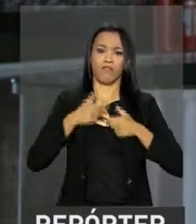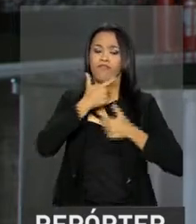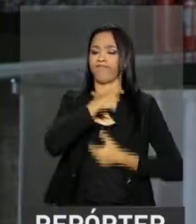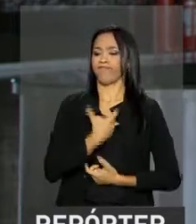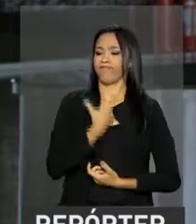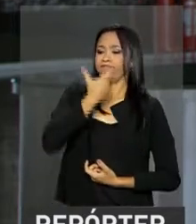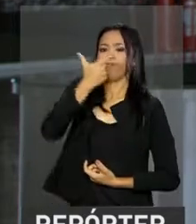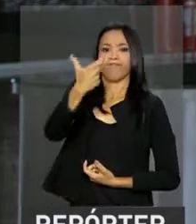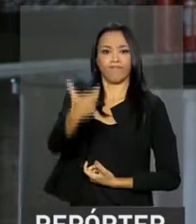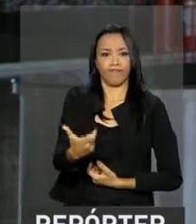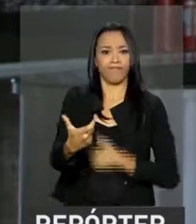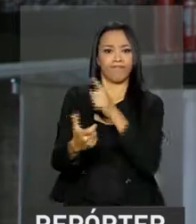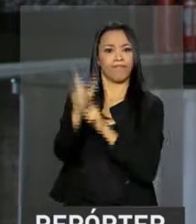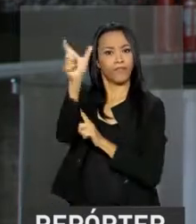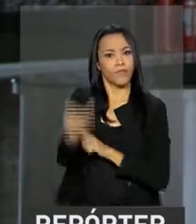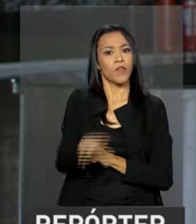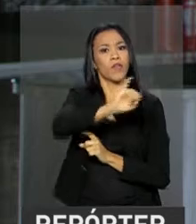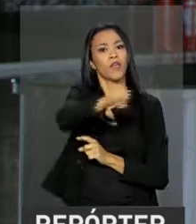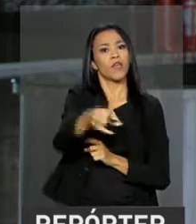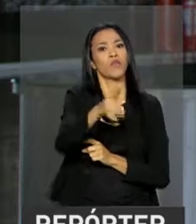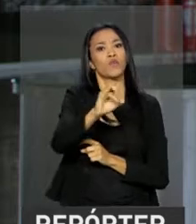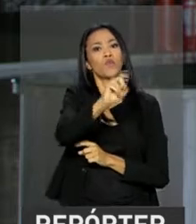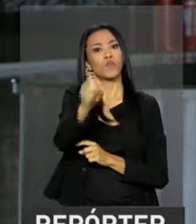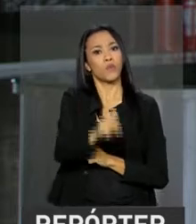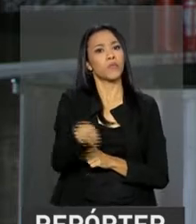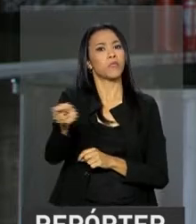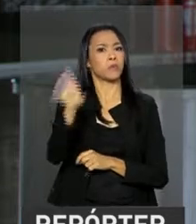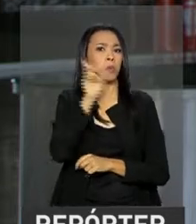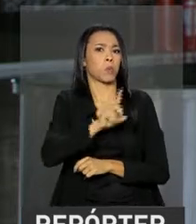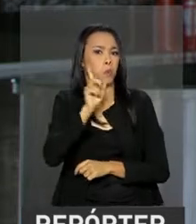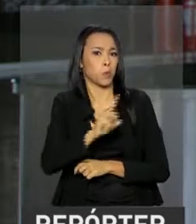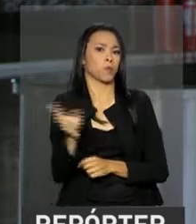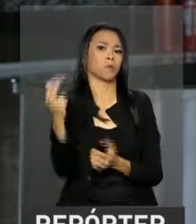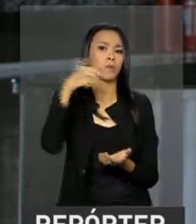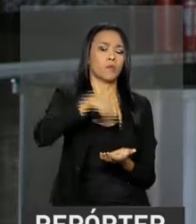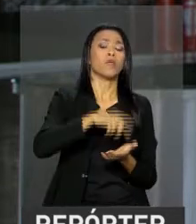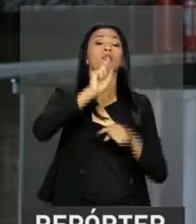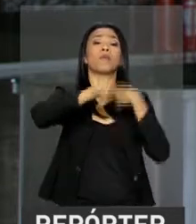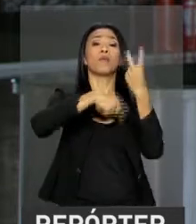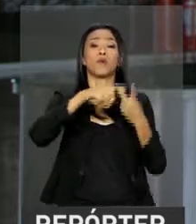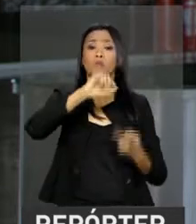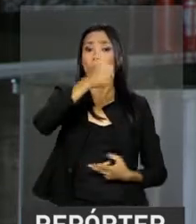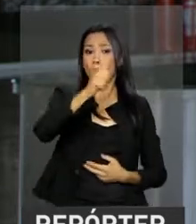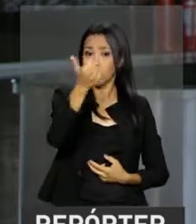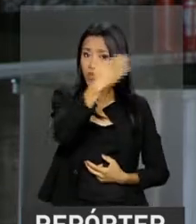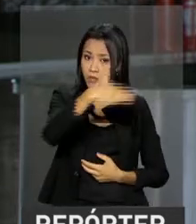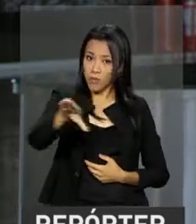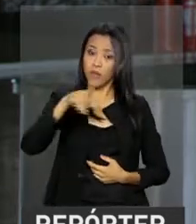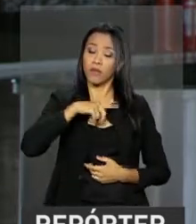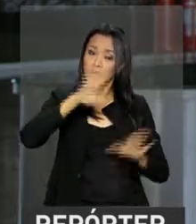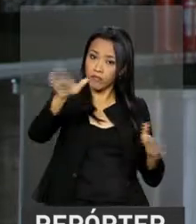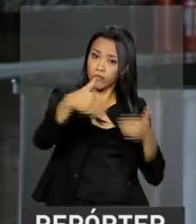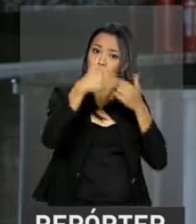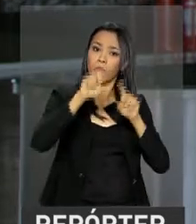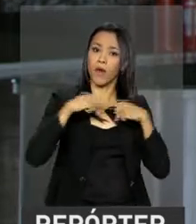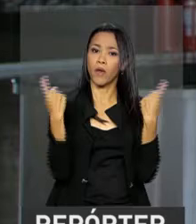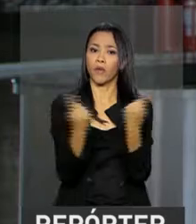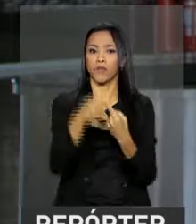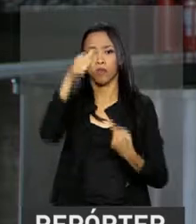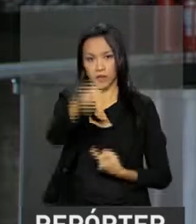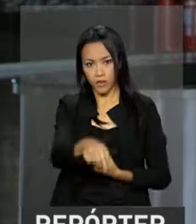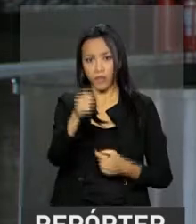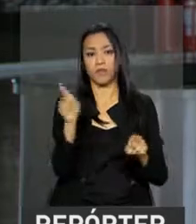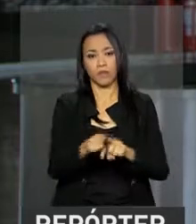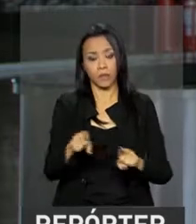Peter Messit, juiz sênior federal norte-americano. Às 11h30, ele se reúne com o senador Assir Gurgax, aqui no Palácio do